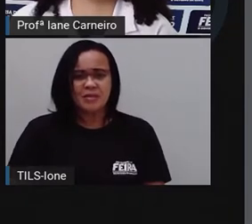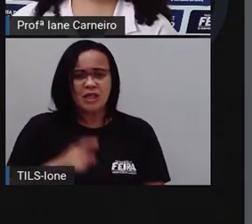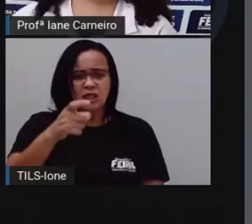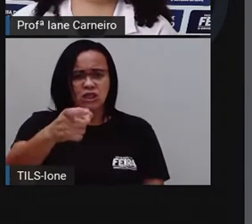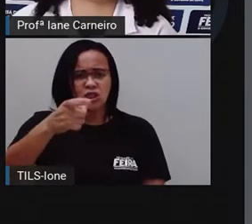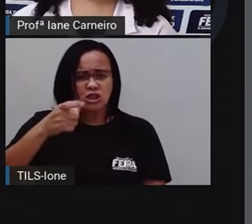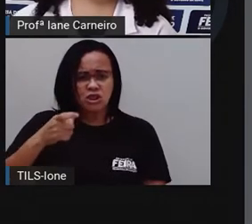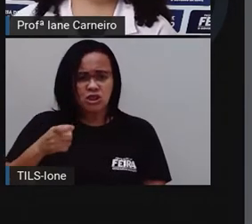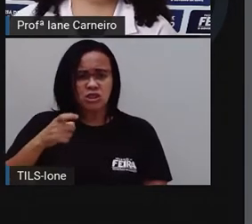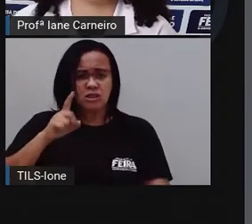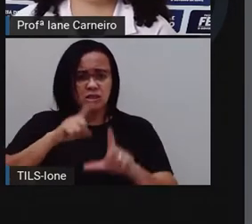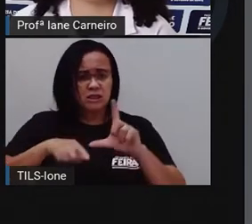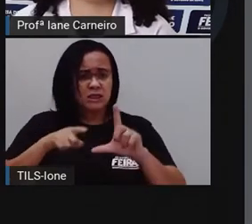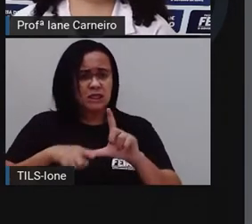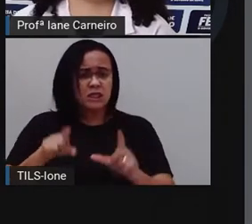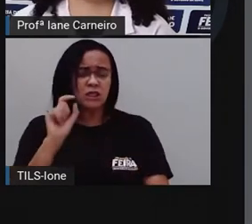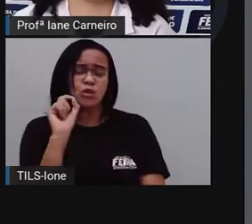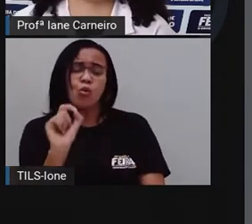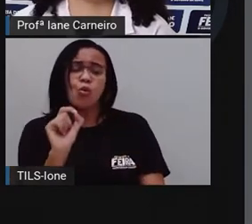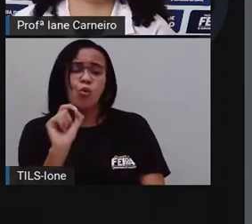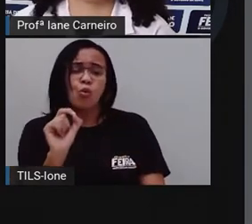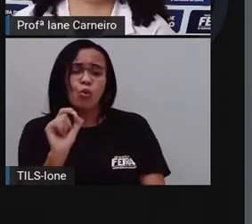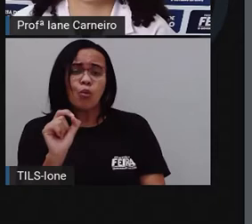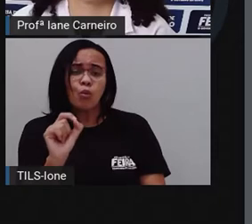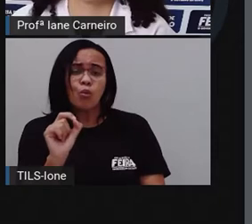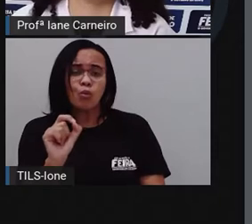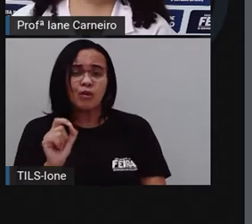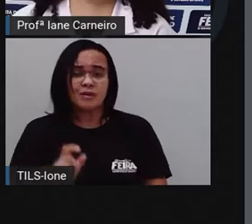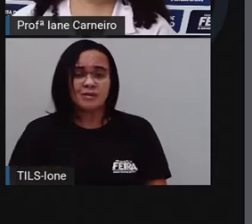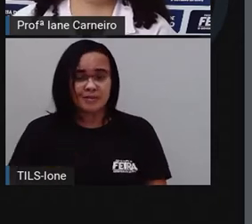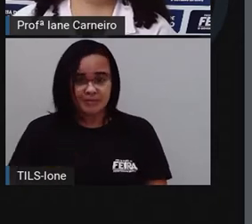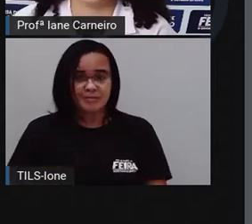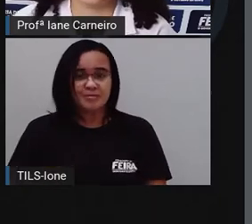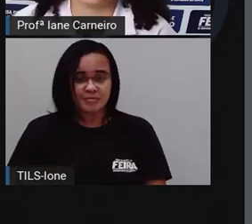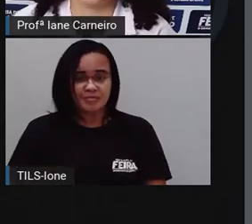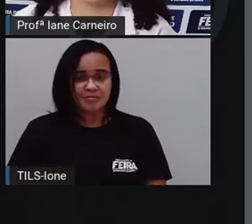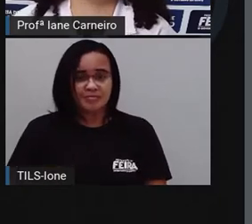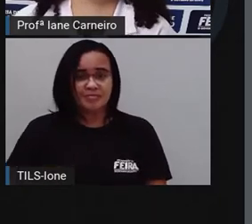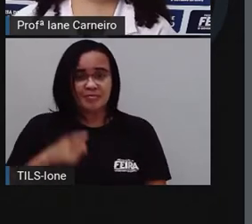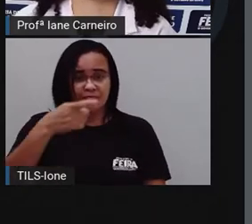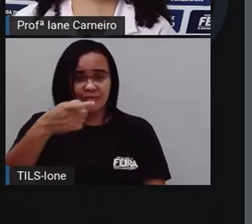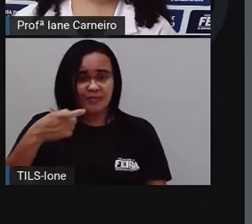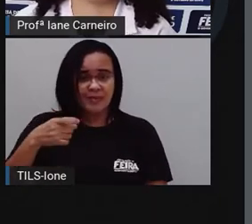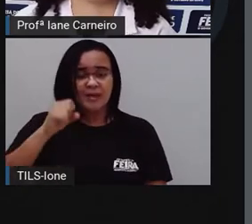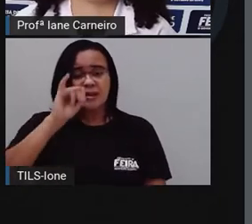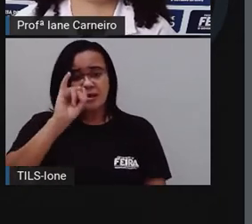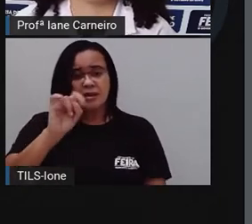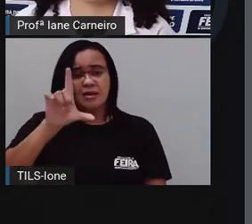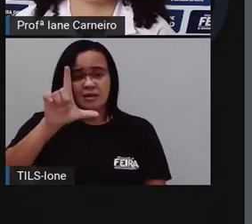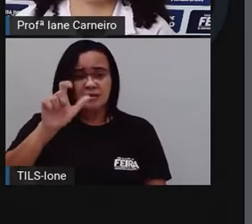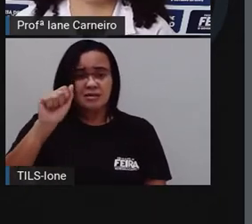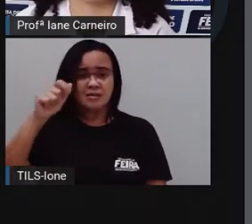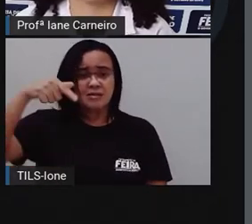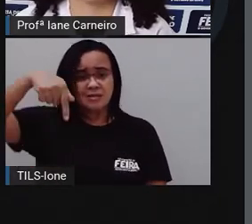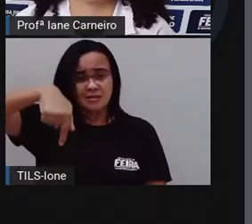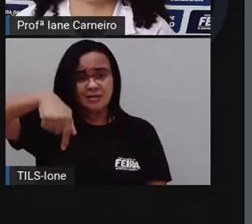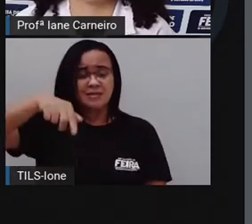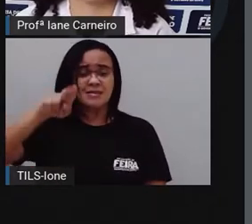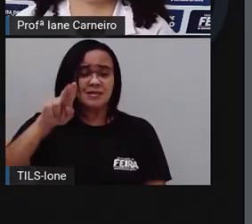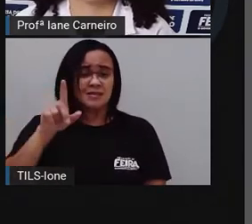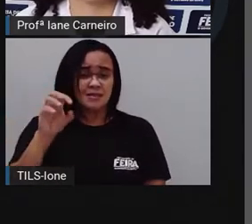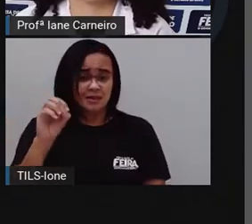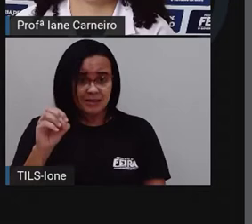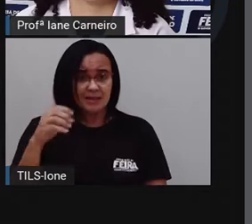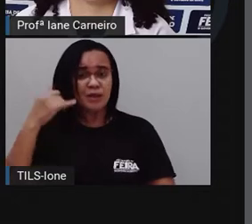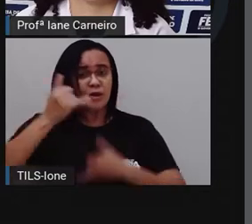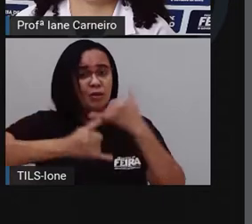O que tem que começa com X? O chimango jogando xadrez.